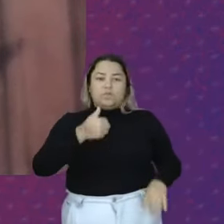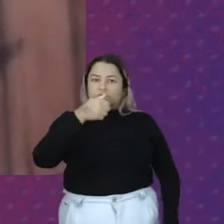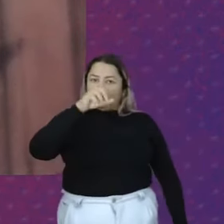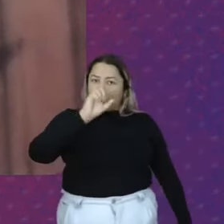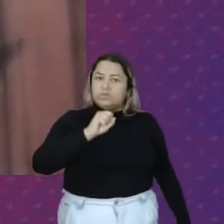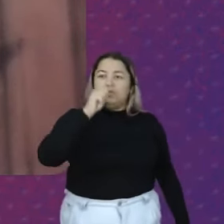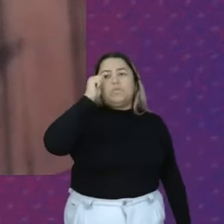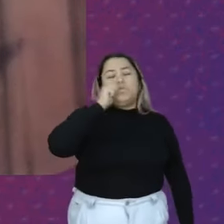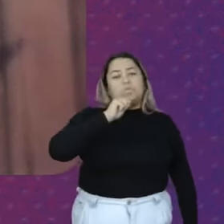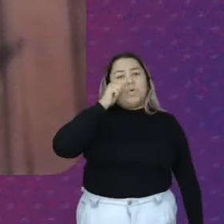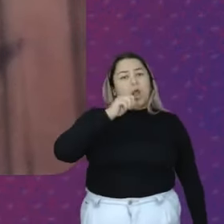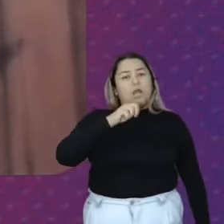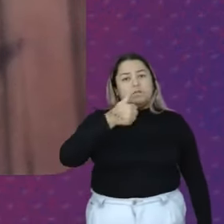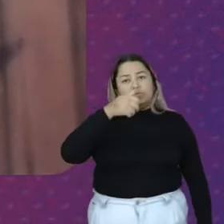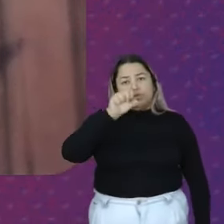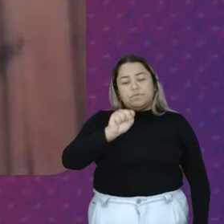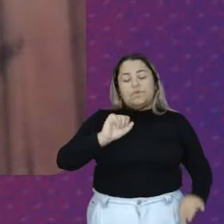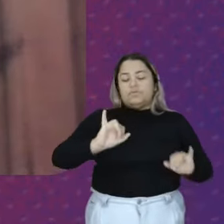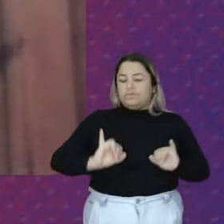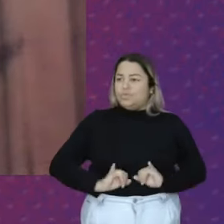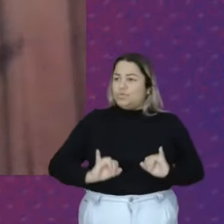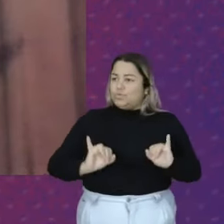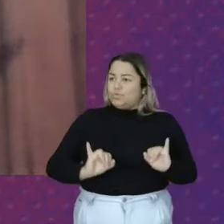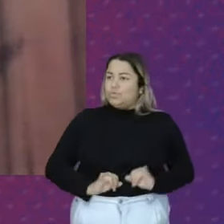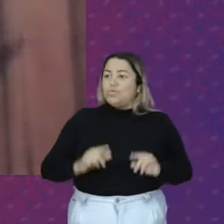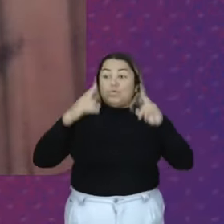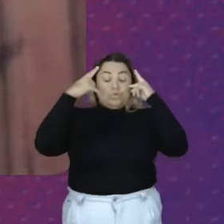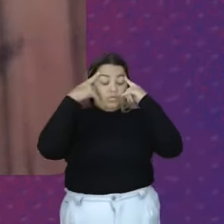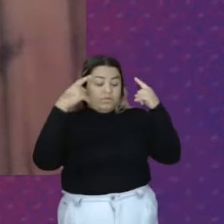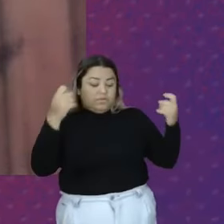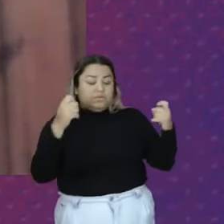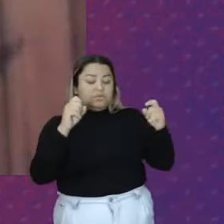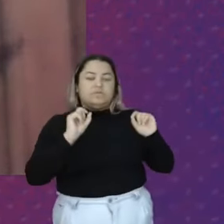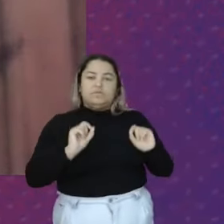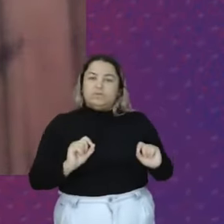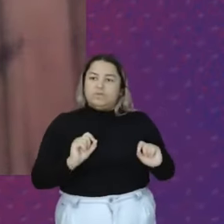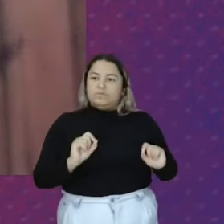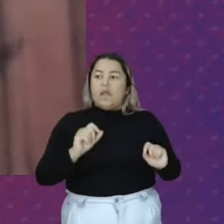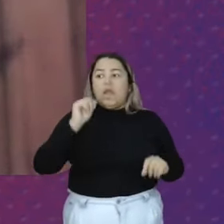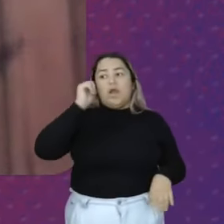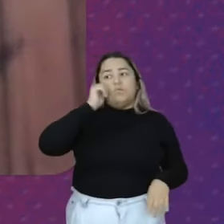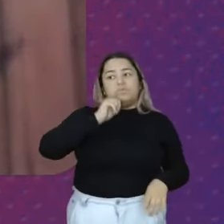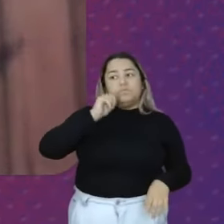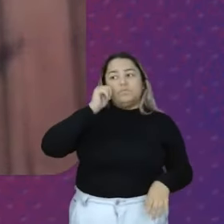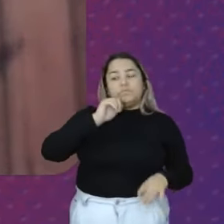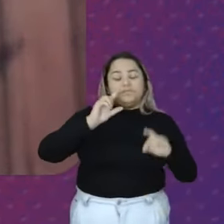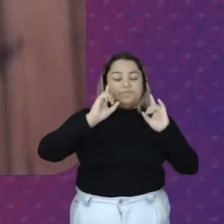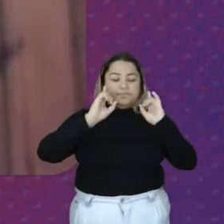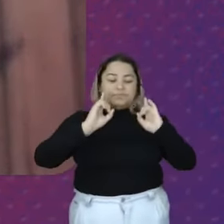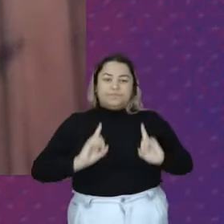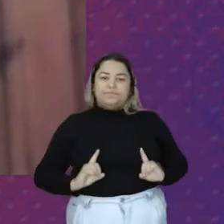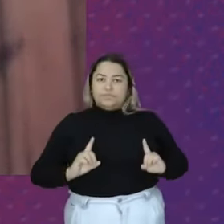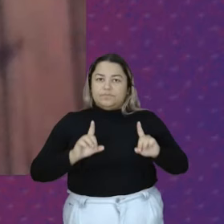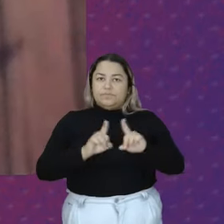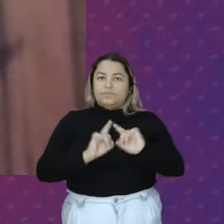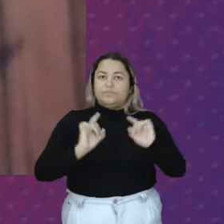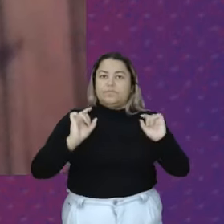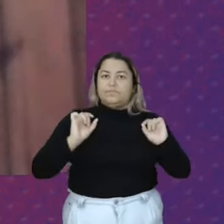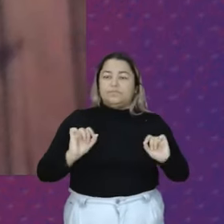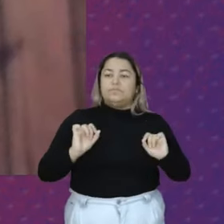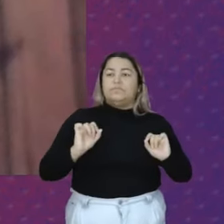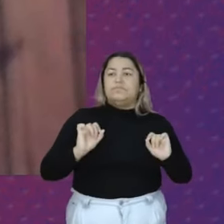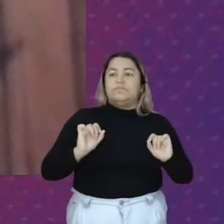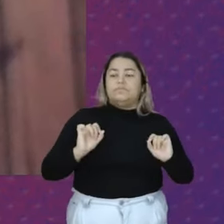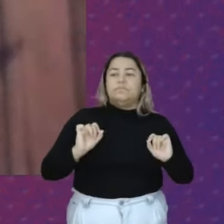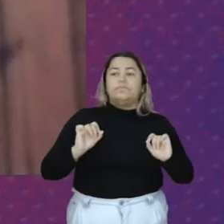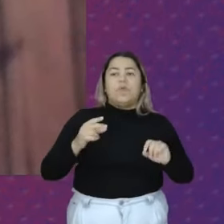mulheres 18% das mulheres sofrem esse tipo de violência e aí a a mulher com deficiência aditiva sofre 5% e a com